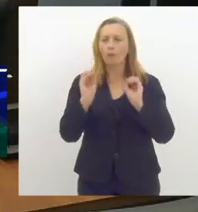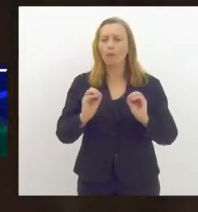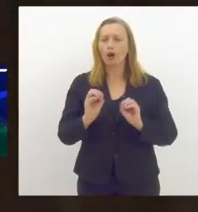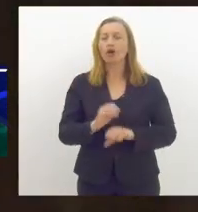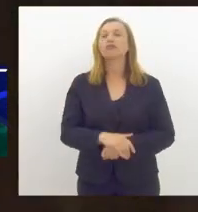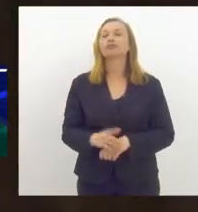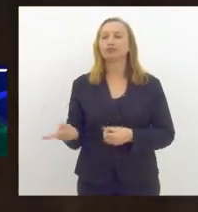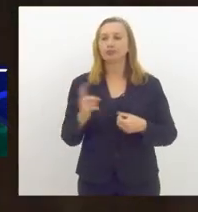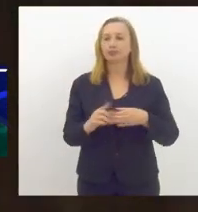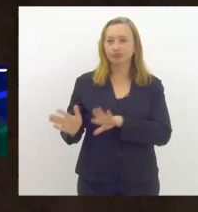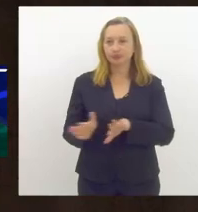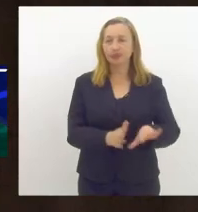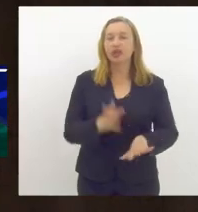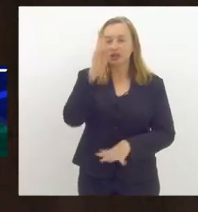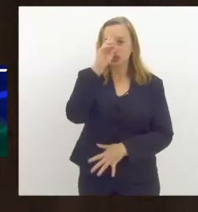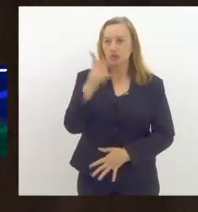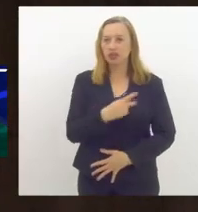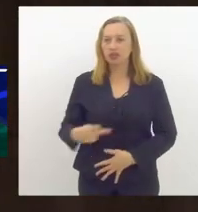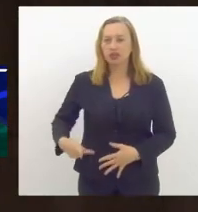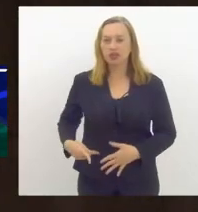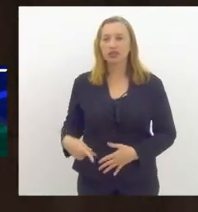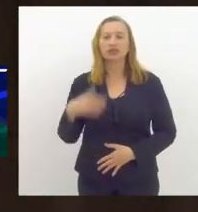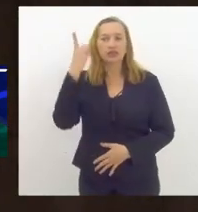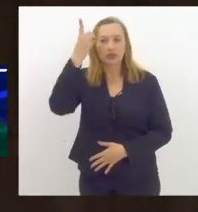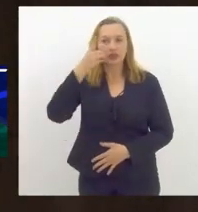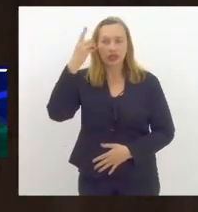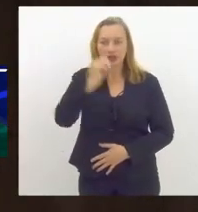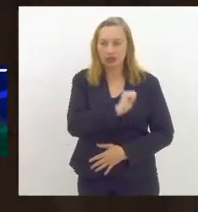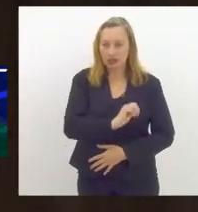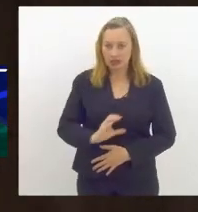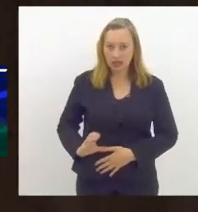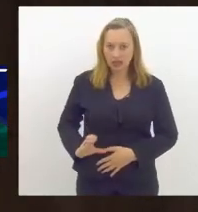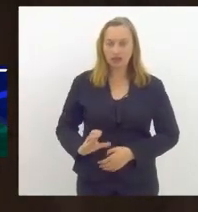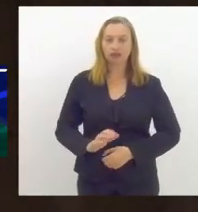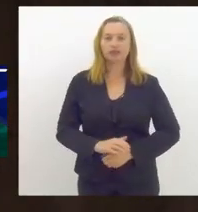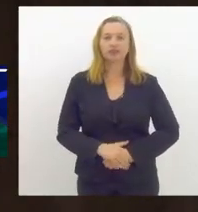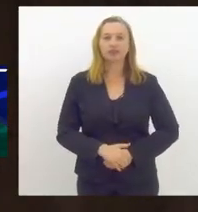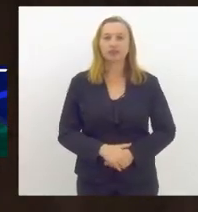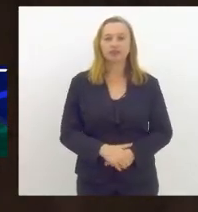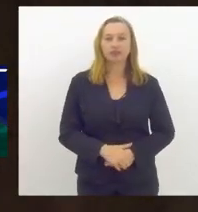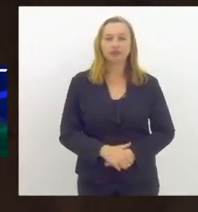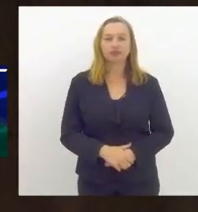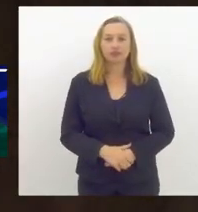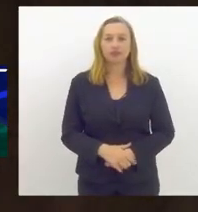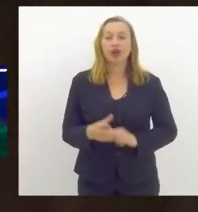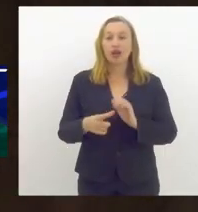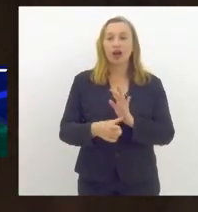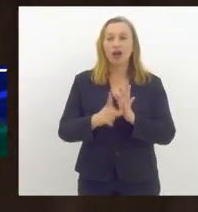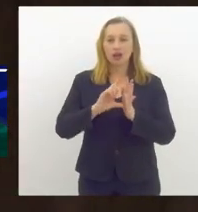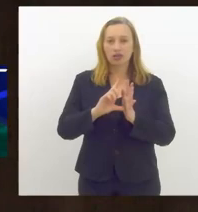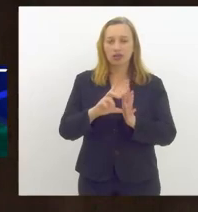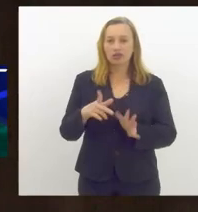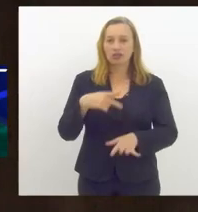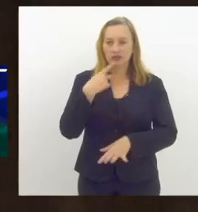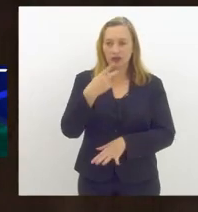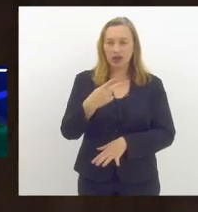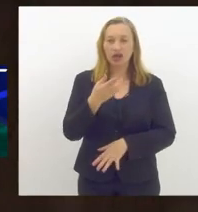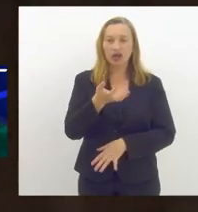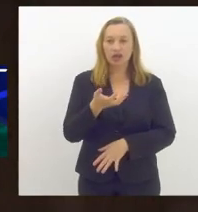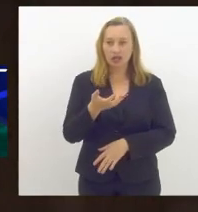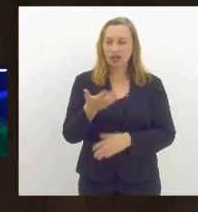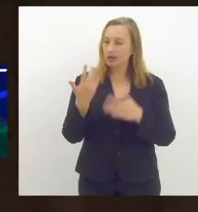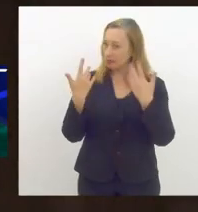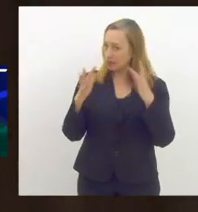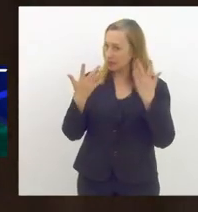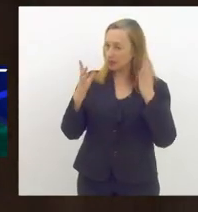é só Presidente Deputado André Ceciliano e Antes de emitir parecer queria